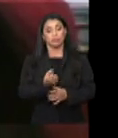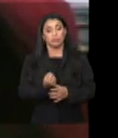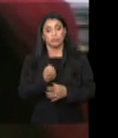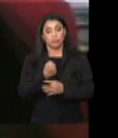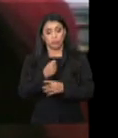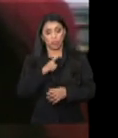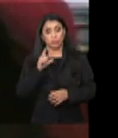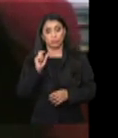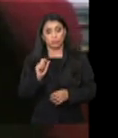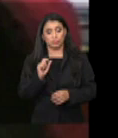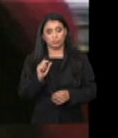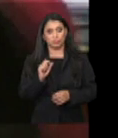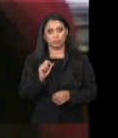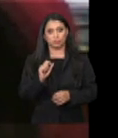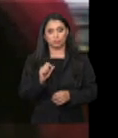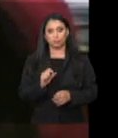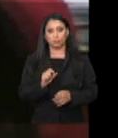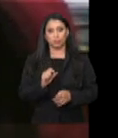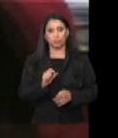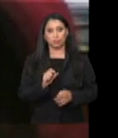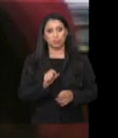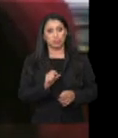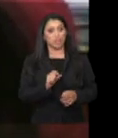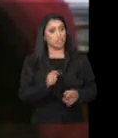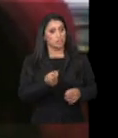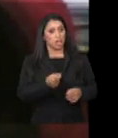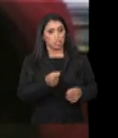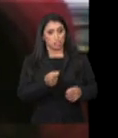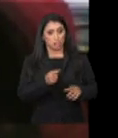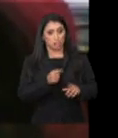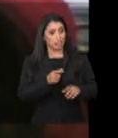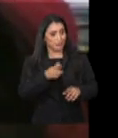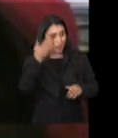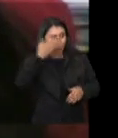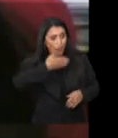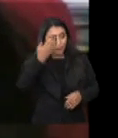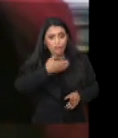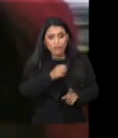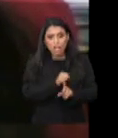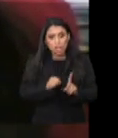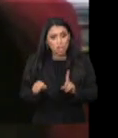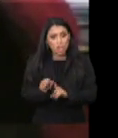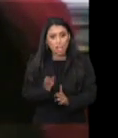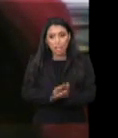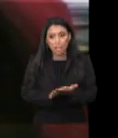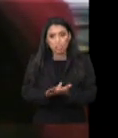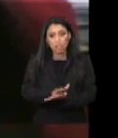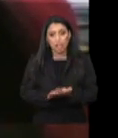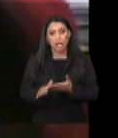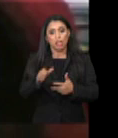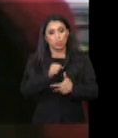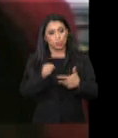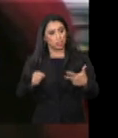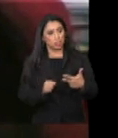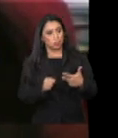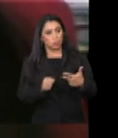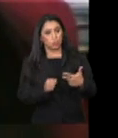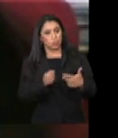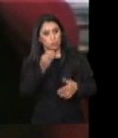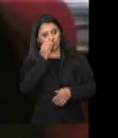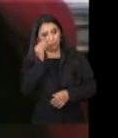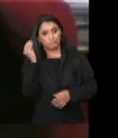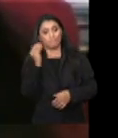predominante de invisibilidade de suas necessidades por parte da sociedade e do poder público vivenciando